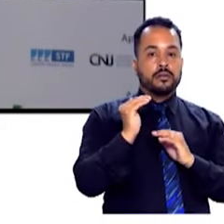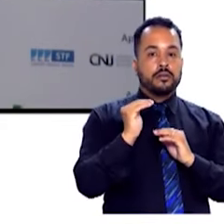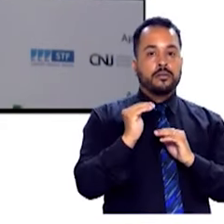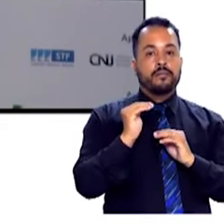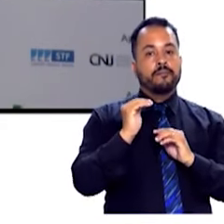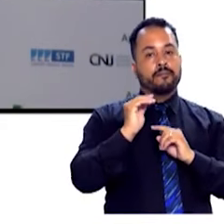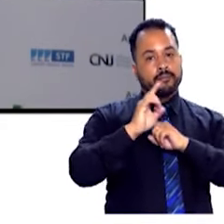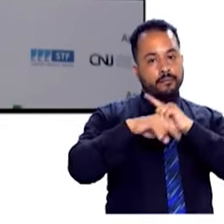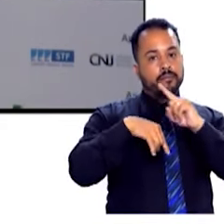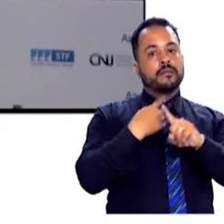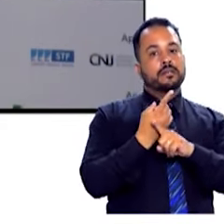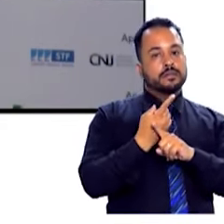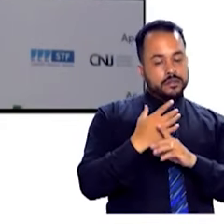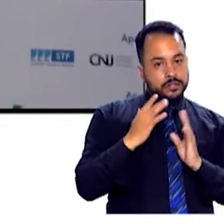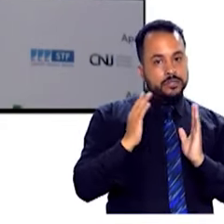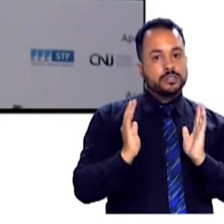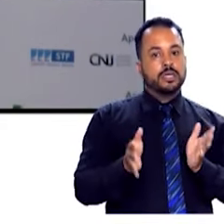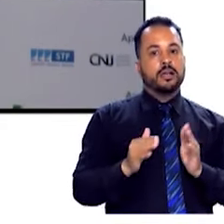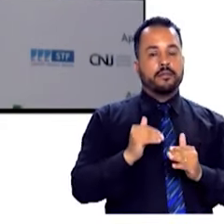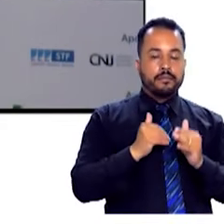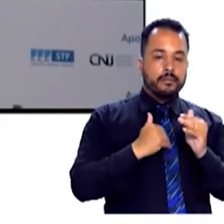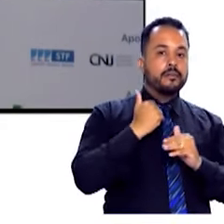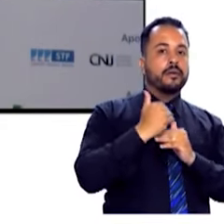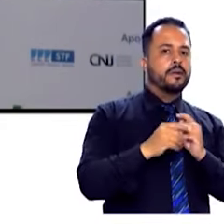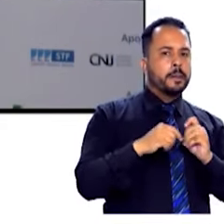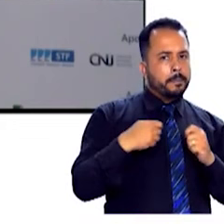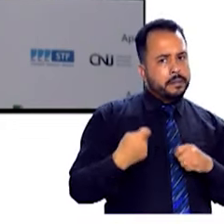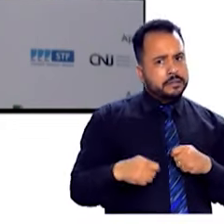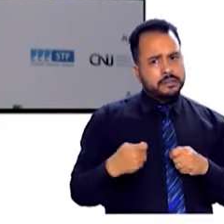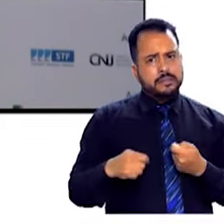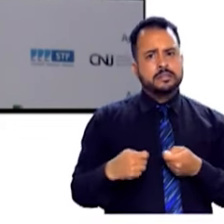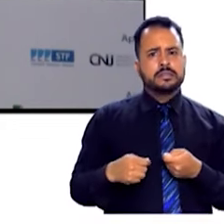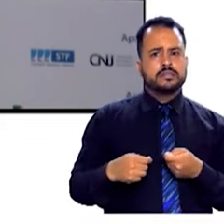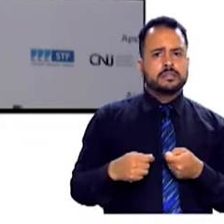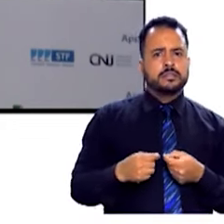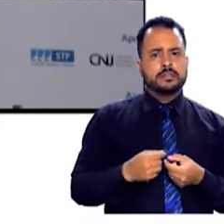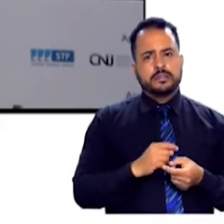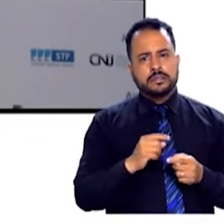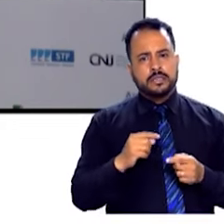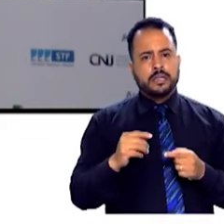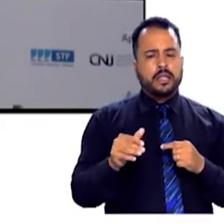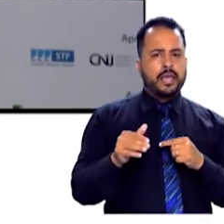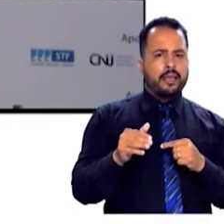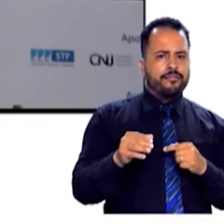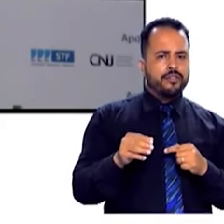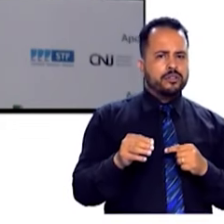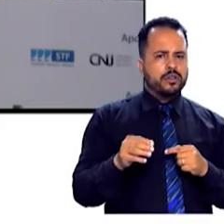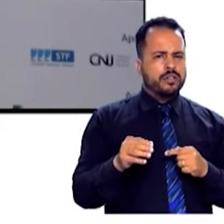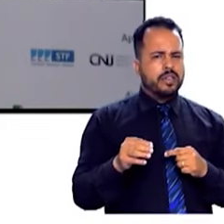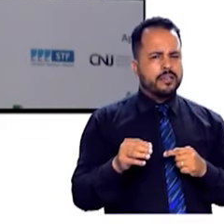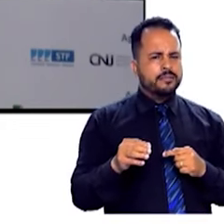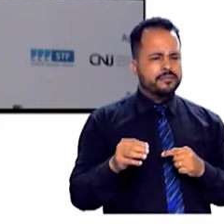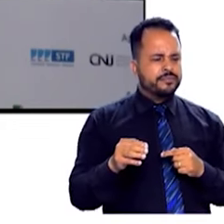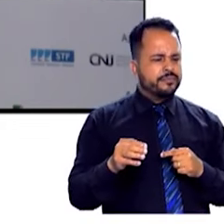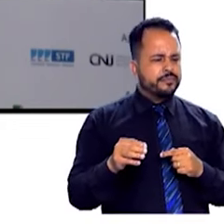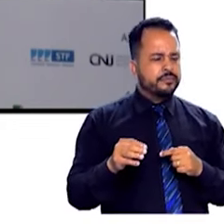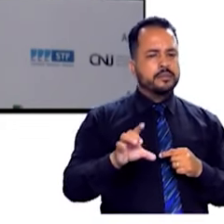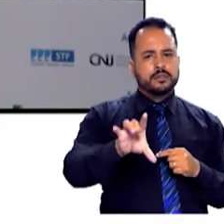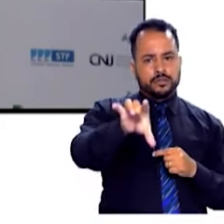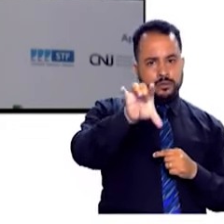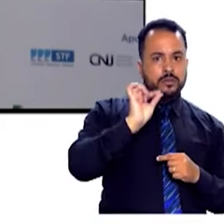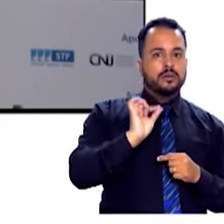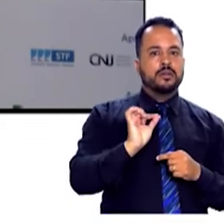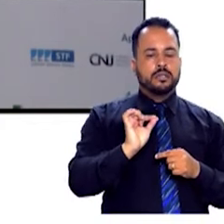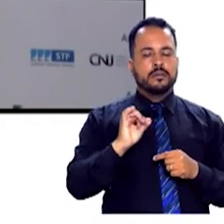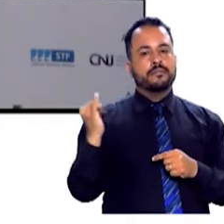avançar muito mais mas veja não tendo o filtro da relevância como uma barreira absoluta